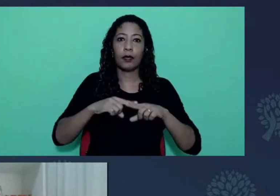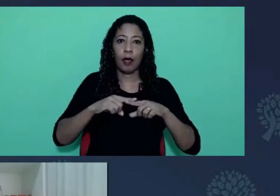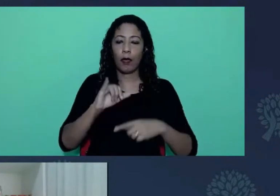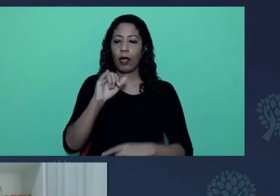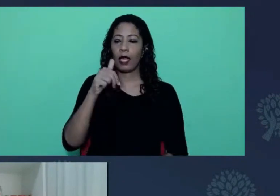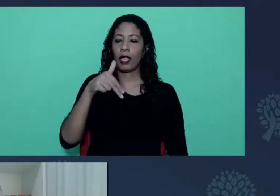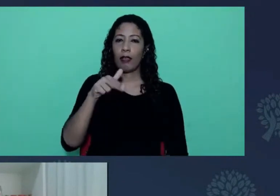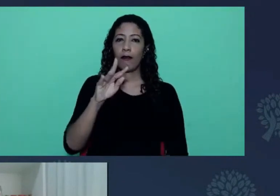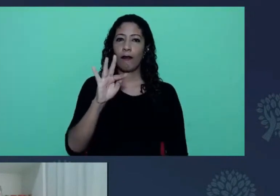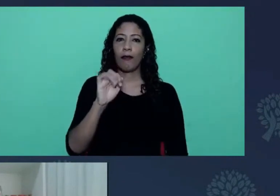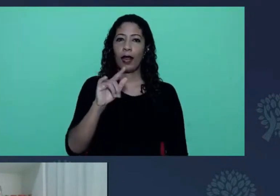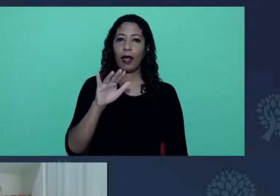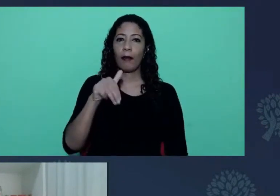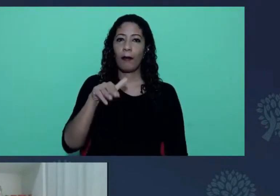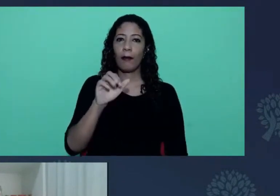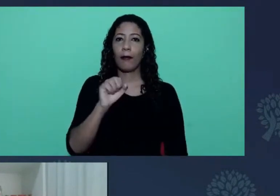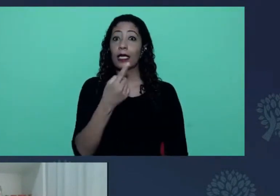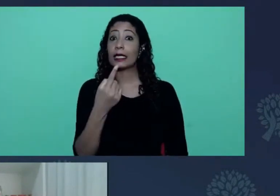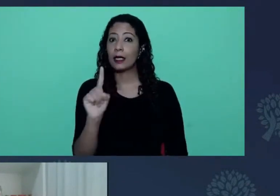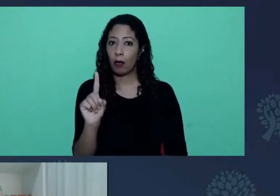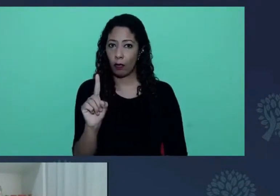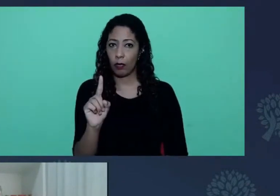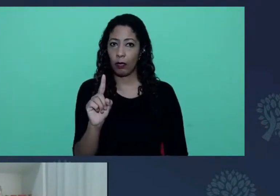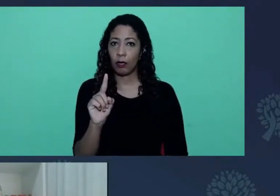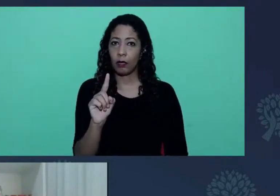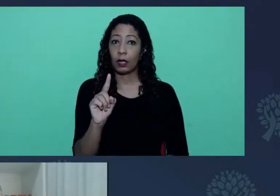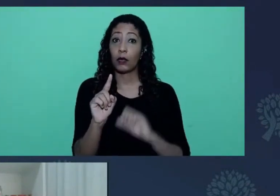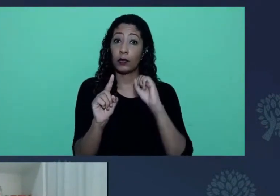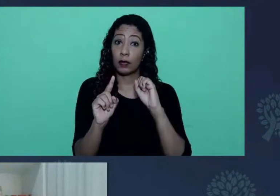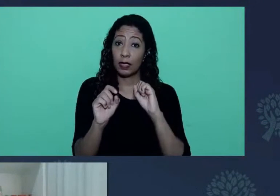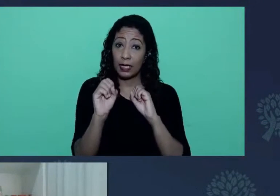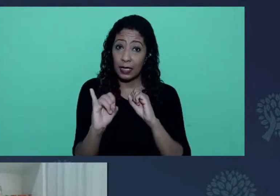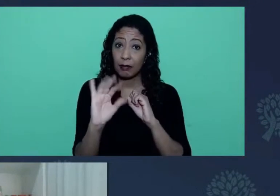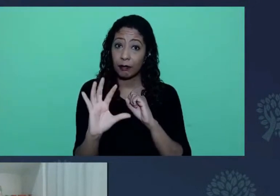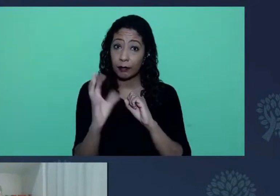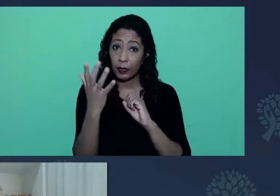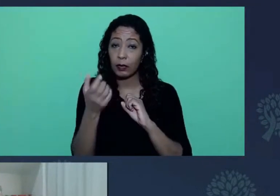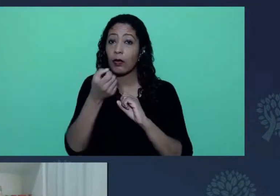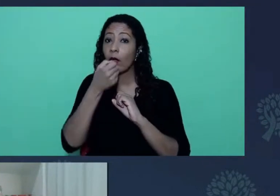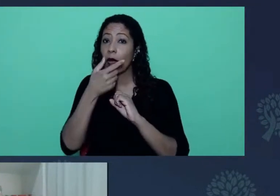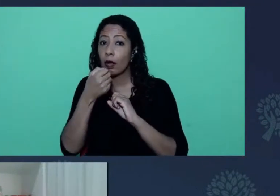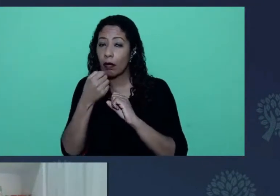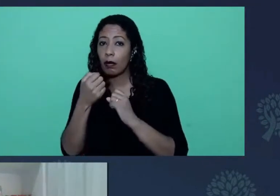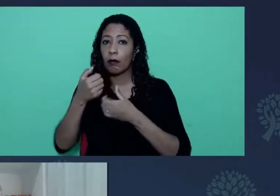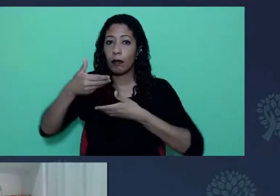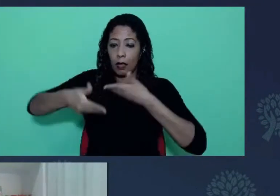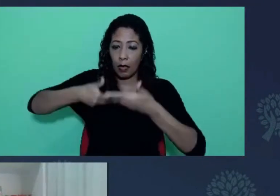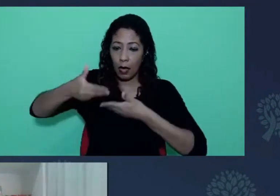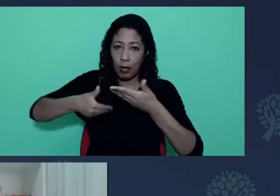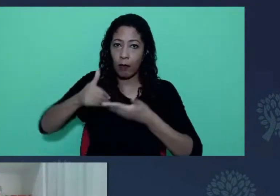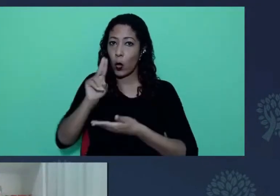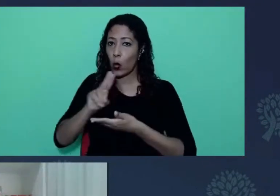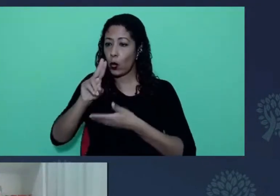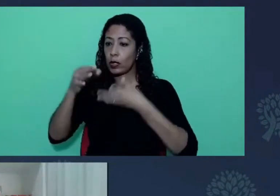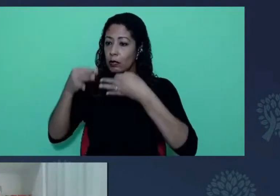inflamou. Se inflamou, é porque a medicação de tratamento não está sendo bem utilizada. Eu sempre dou o exemplo